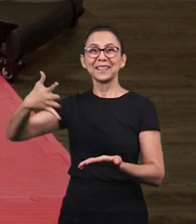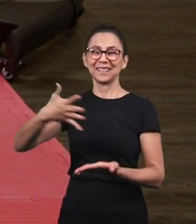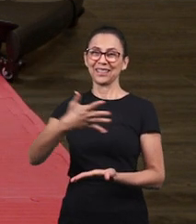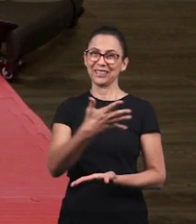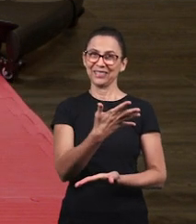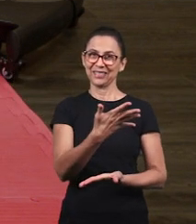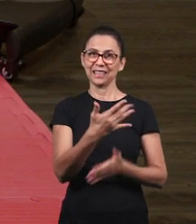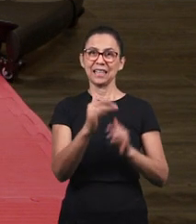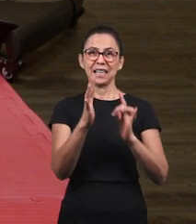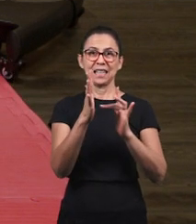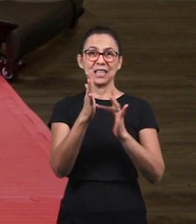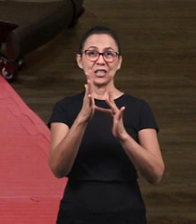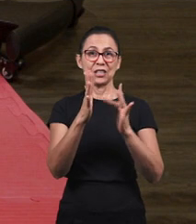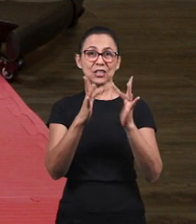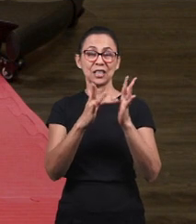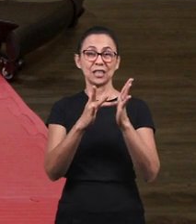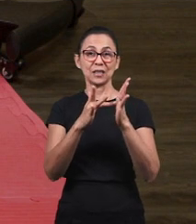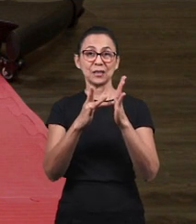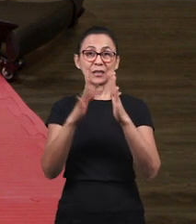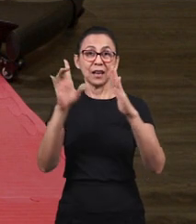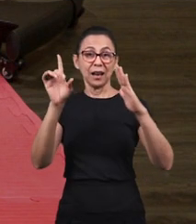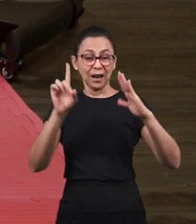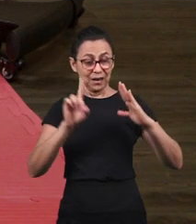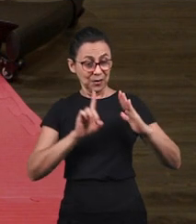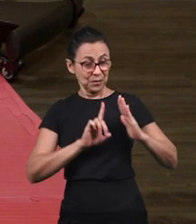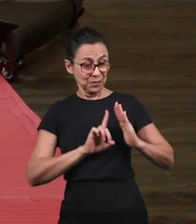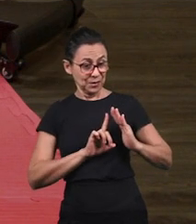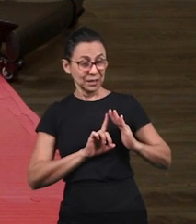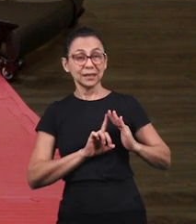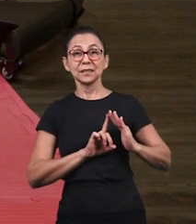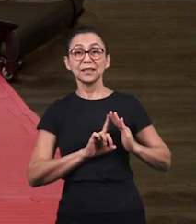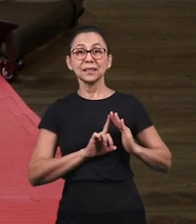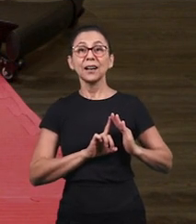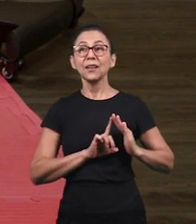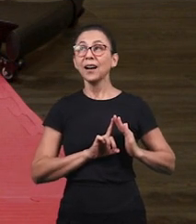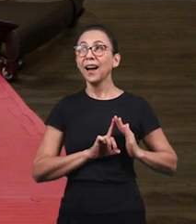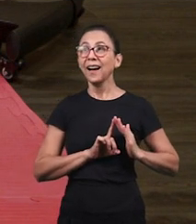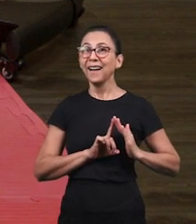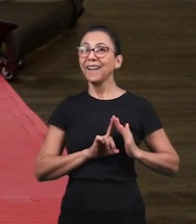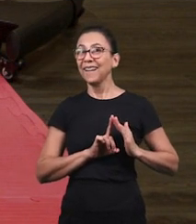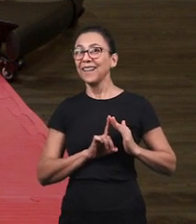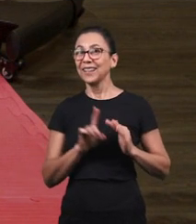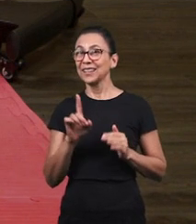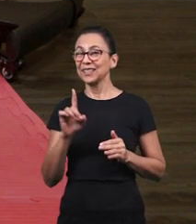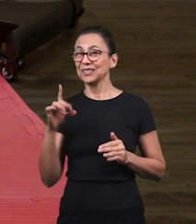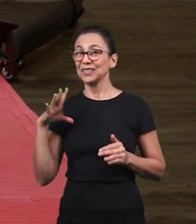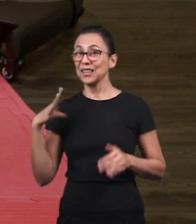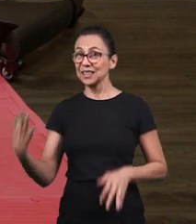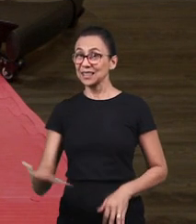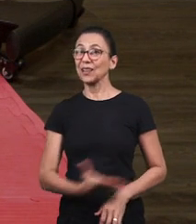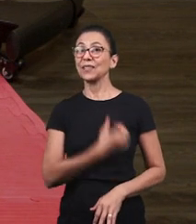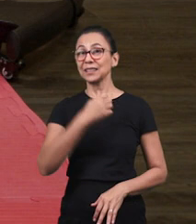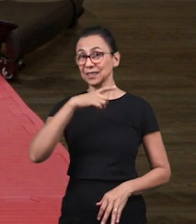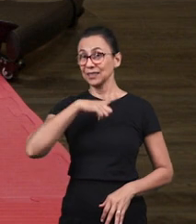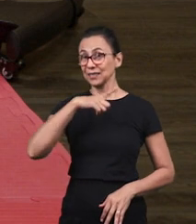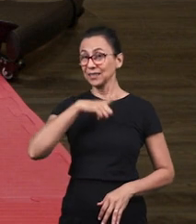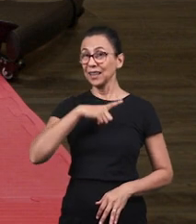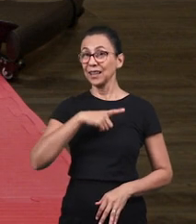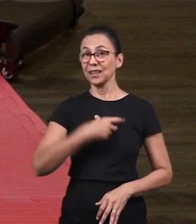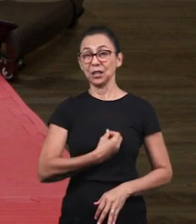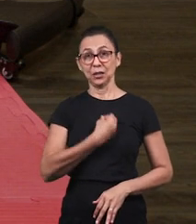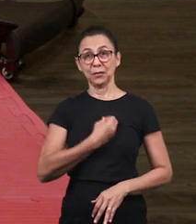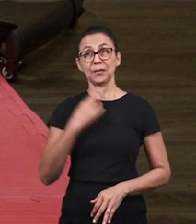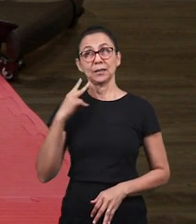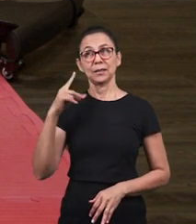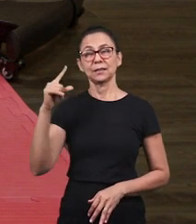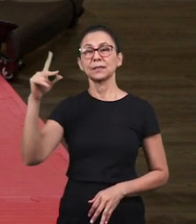temos Jesus no nosso coração, nós também temos salvação, temos também vida eterna.